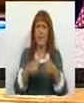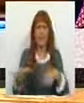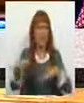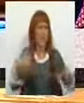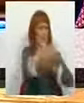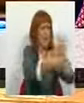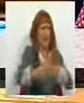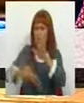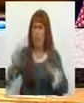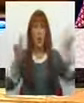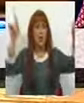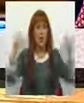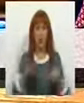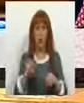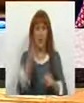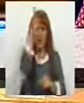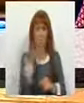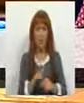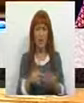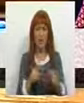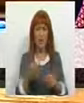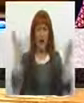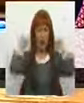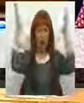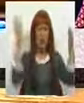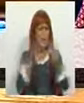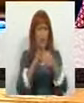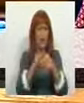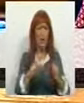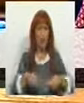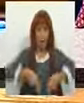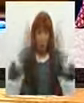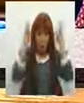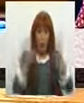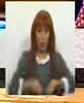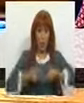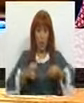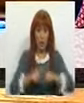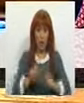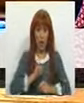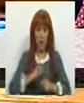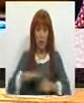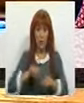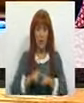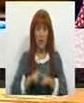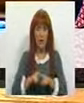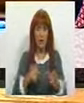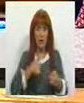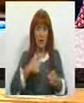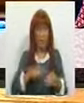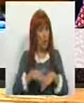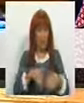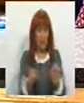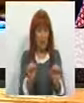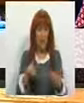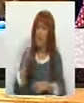zonas industriais já a Norte, num Conselho de Famalicão, às autoestradas. O desbloquear do investimento para as nossas zonas de localização empresarial, não trataram